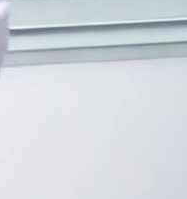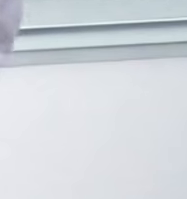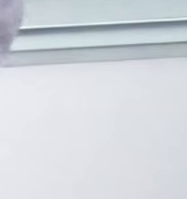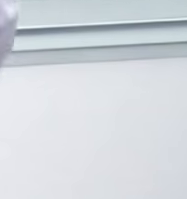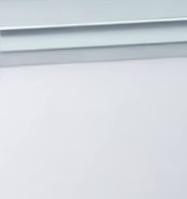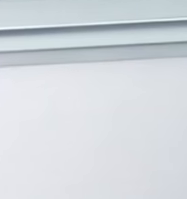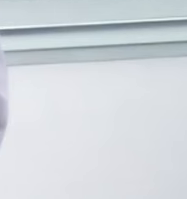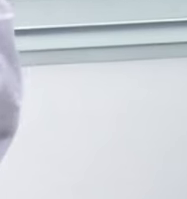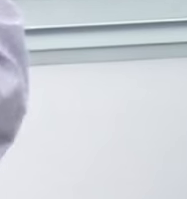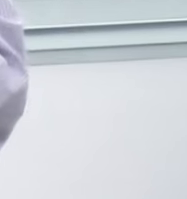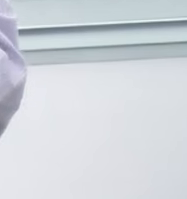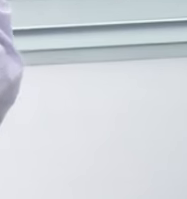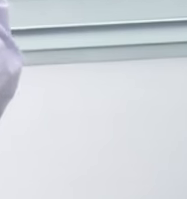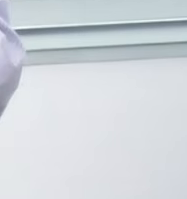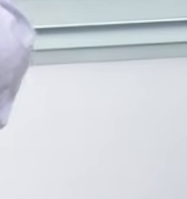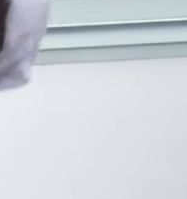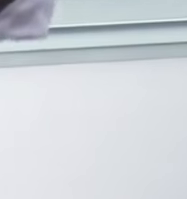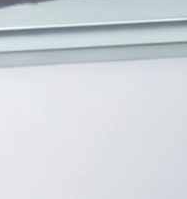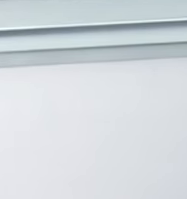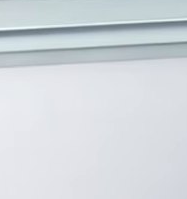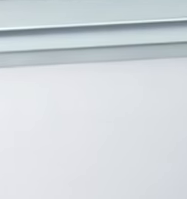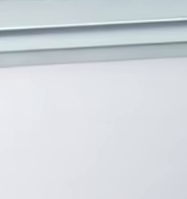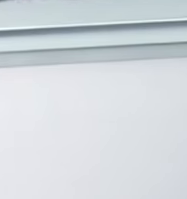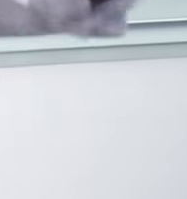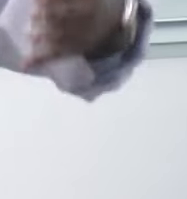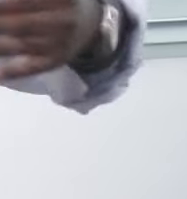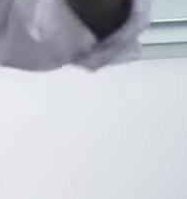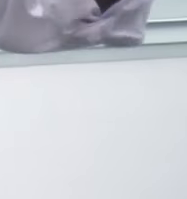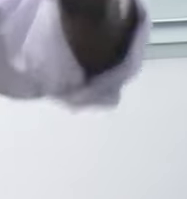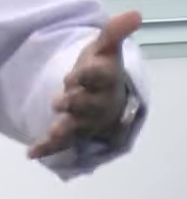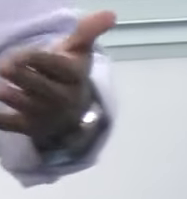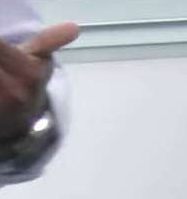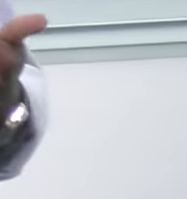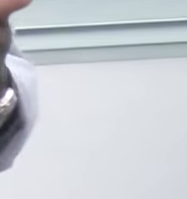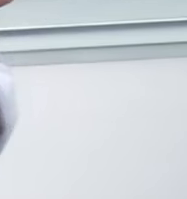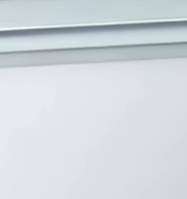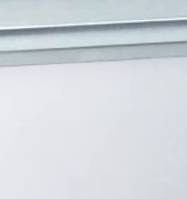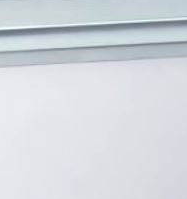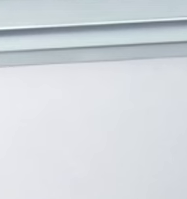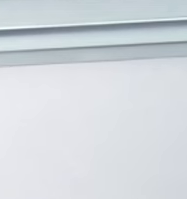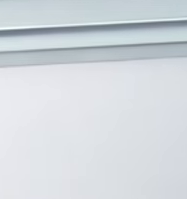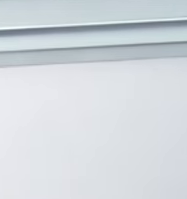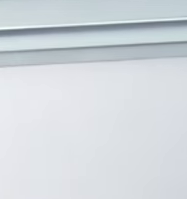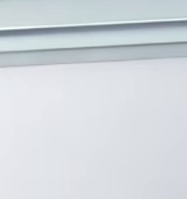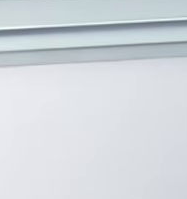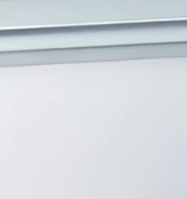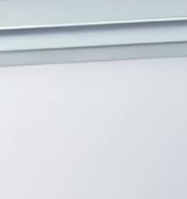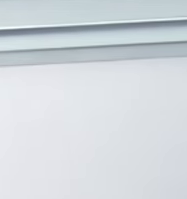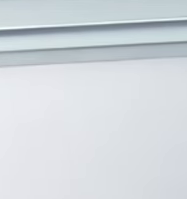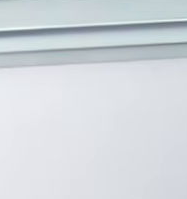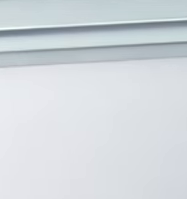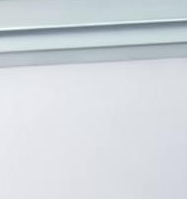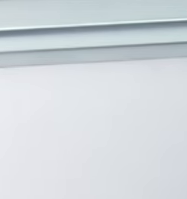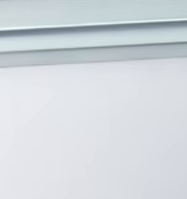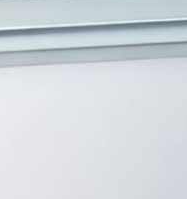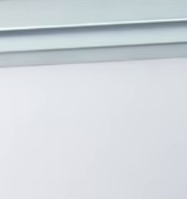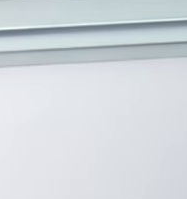administrações descontinuadas, com questões administrativas sérias na empresa. E eu não estou